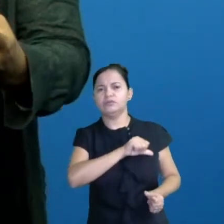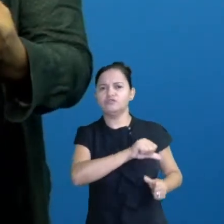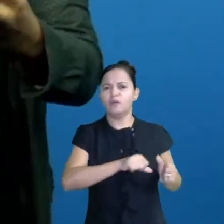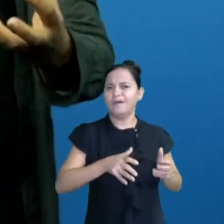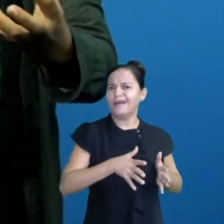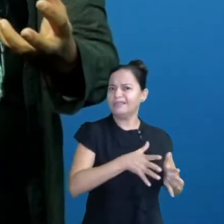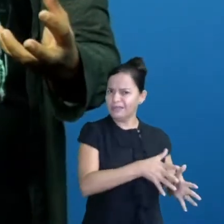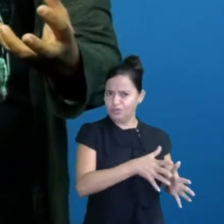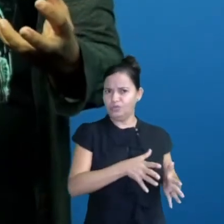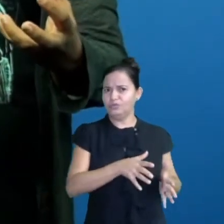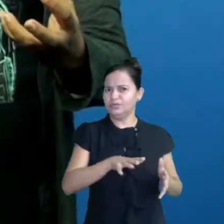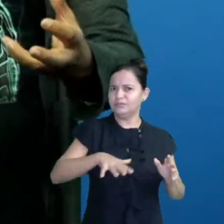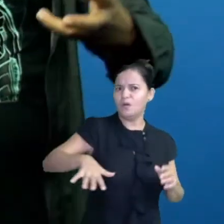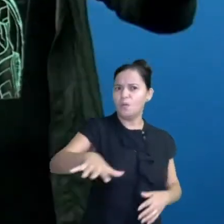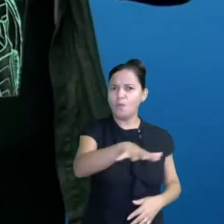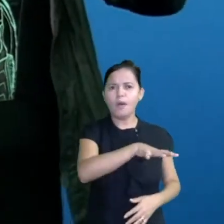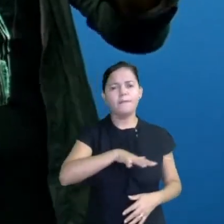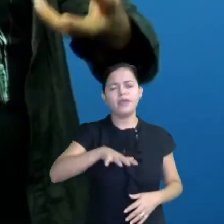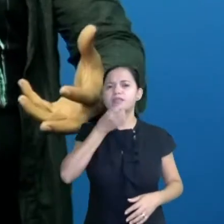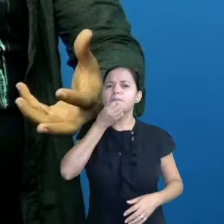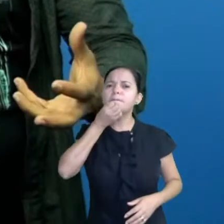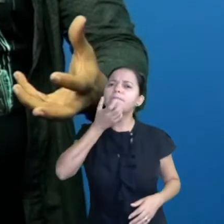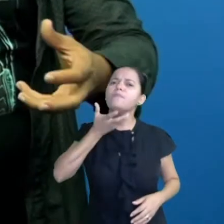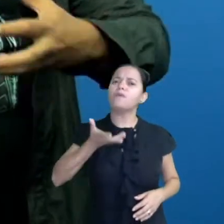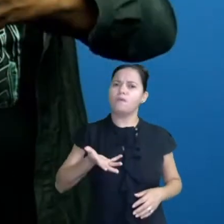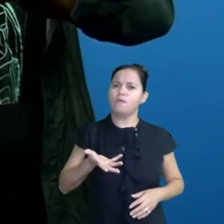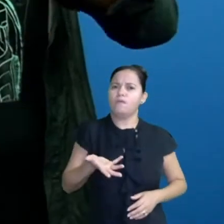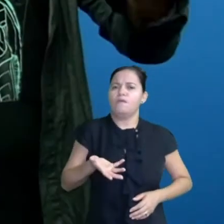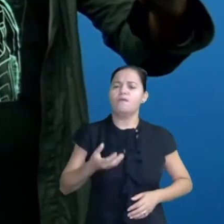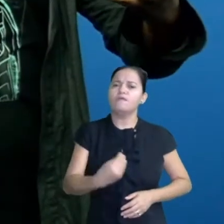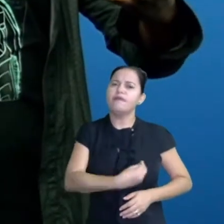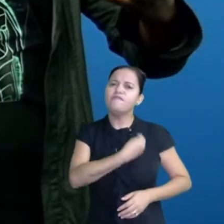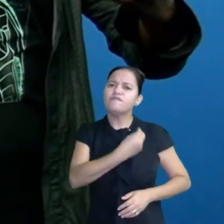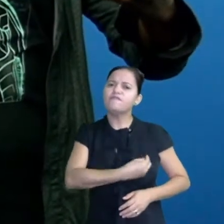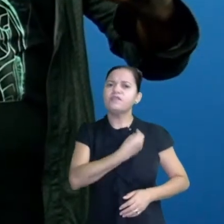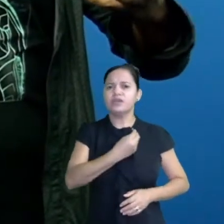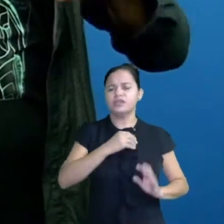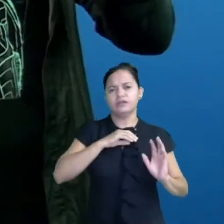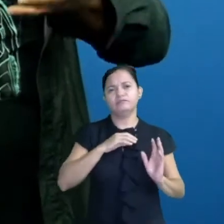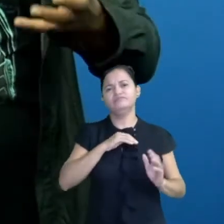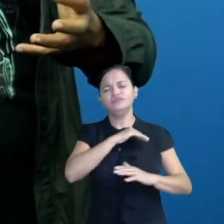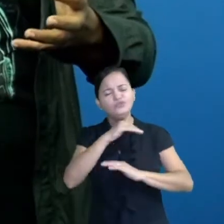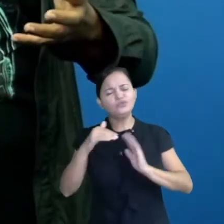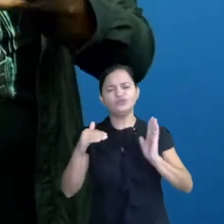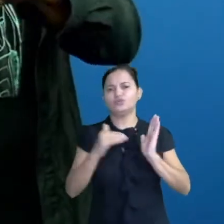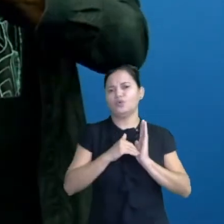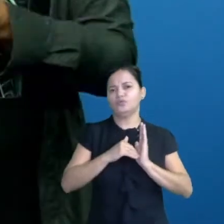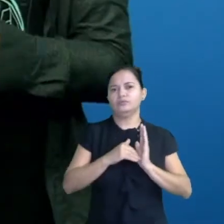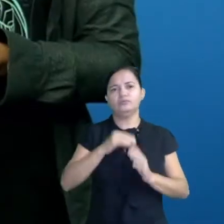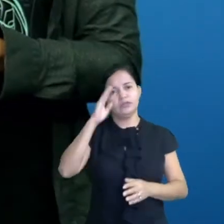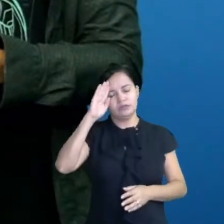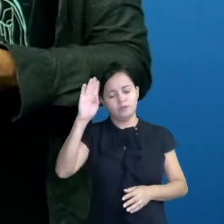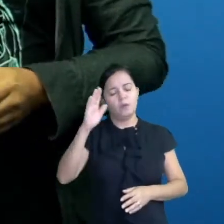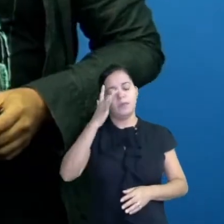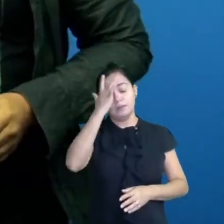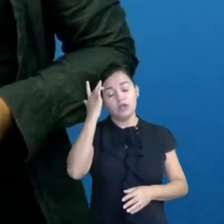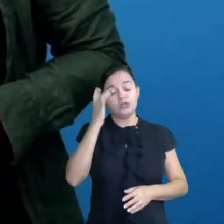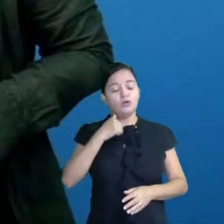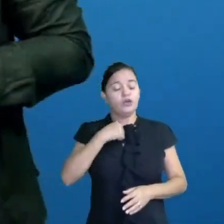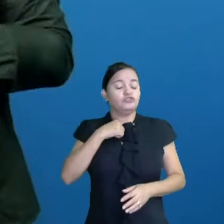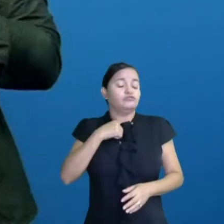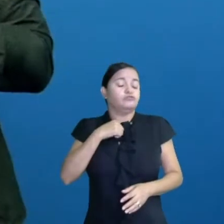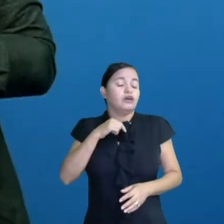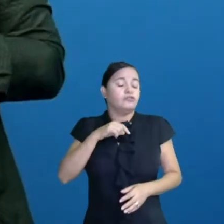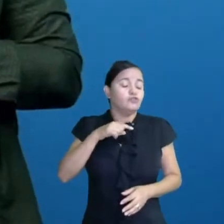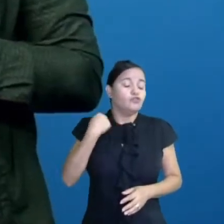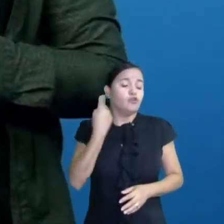tudo, gerar um ambiente de quê? De transformação na vida como um todo. E, principalmente, de quem a gente ama. Produção, o